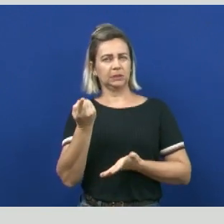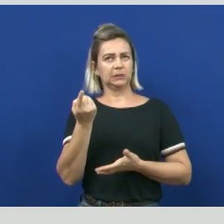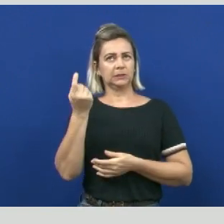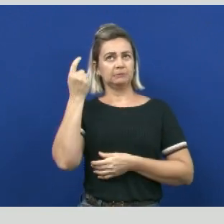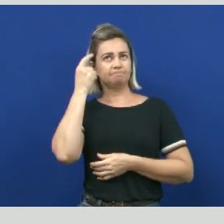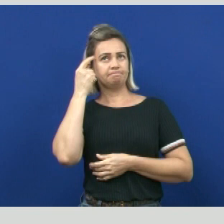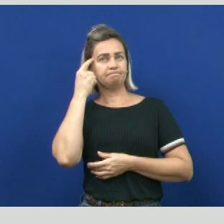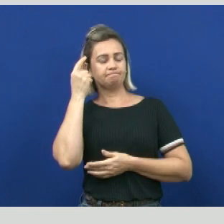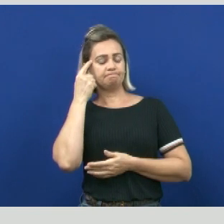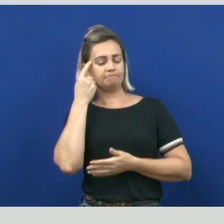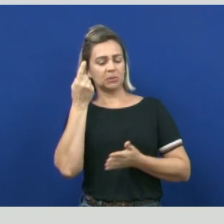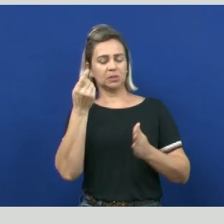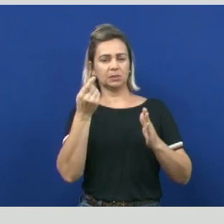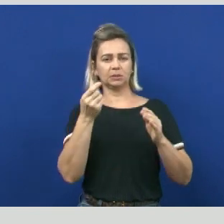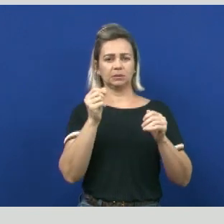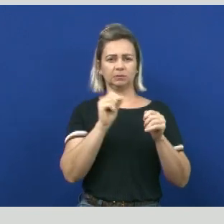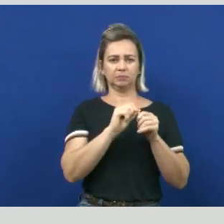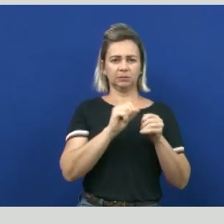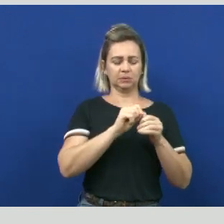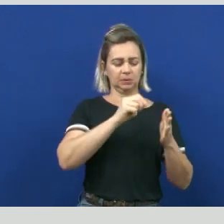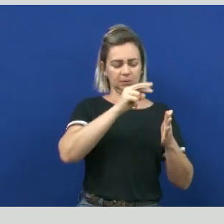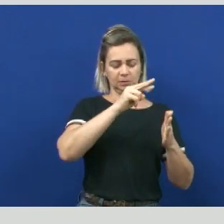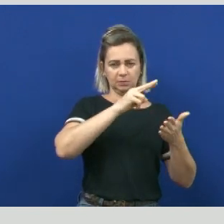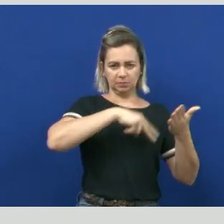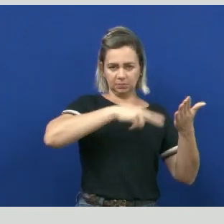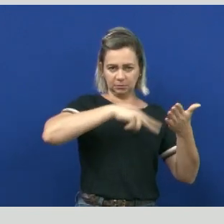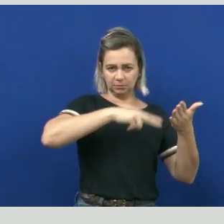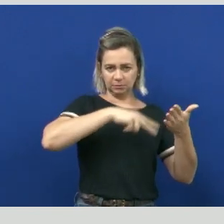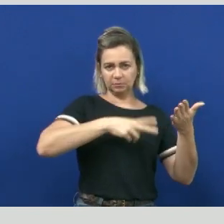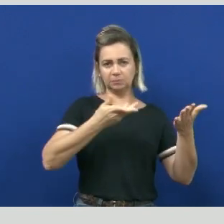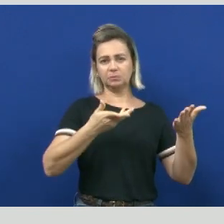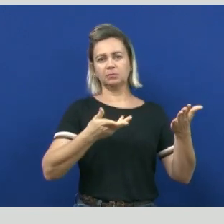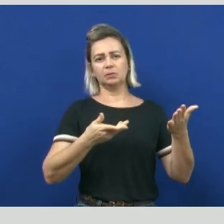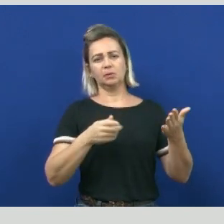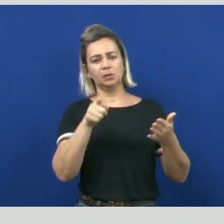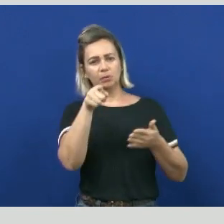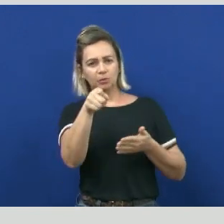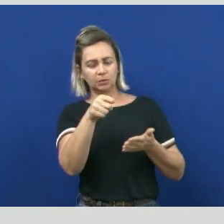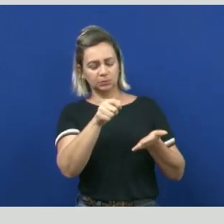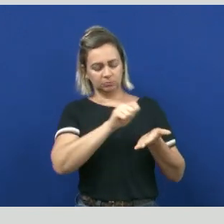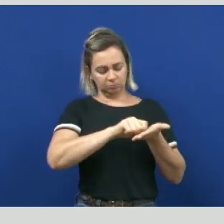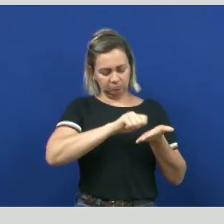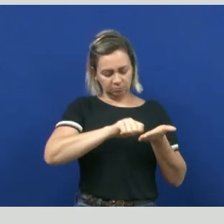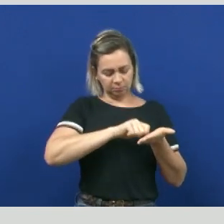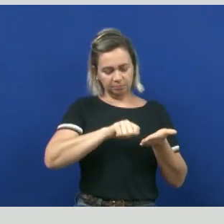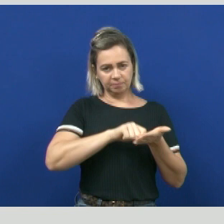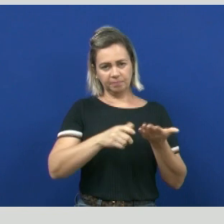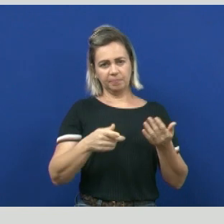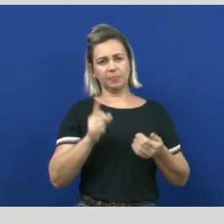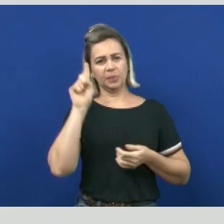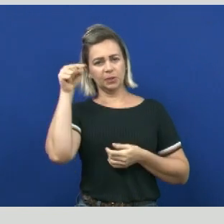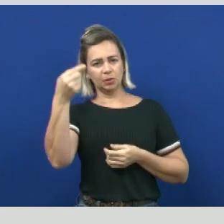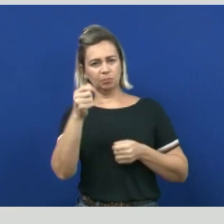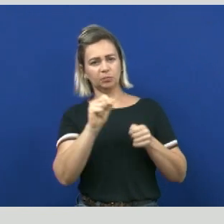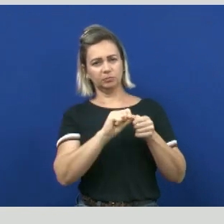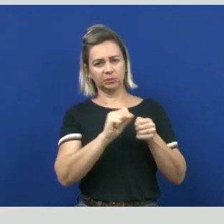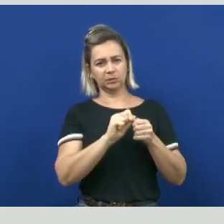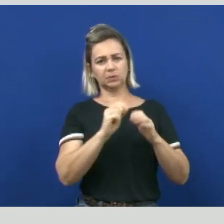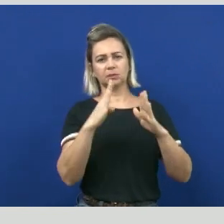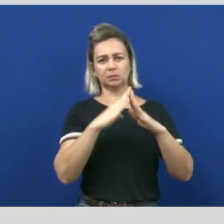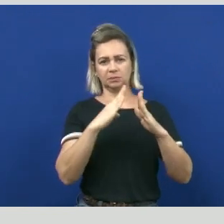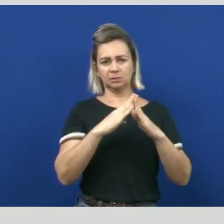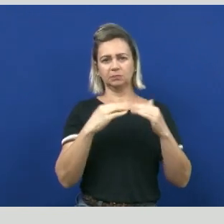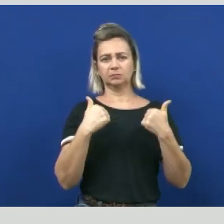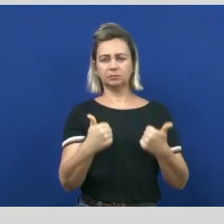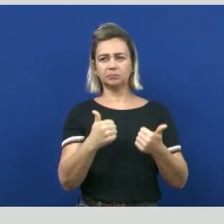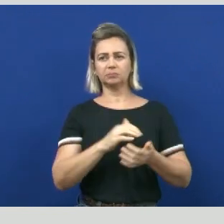nessa aula. Então, eu vou fazer a leitura aqui, você anote no seu caderno aí para você mandar ver depois. Bom, vamos lá. A maioria dos pesquisadores